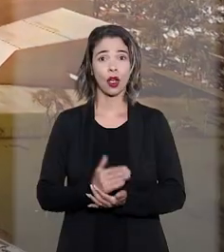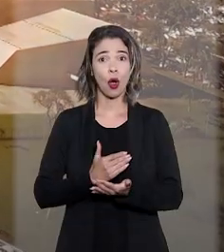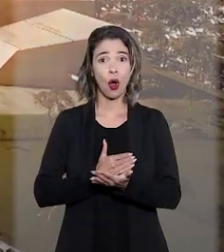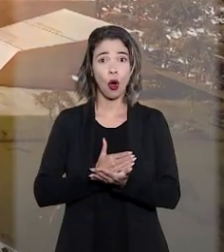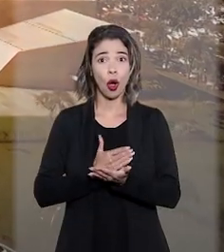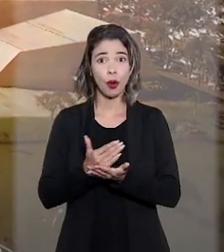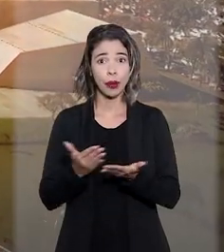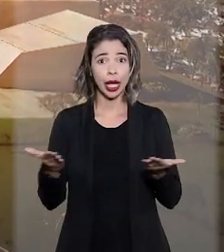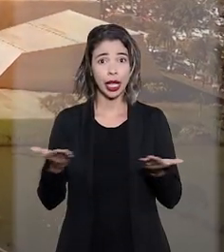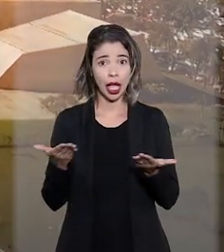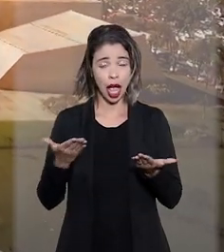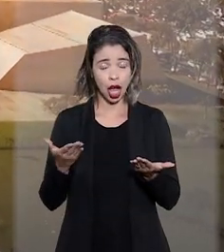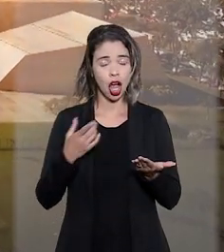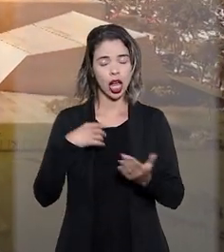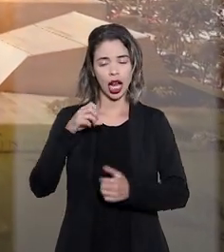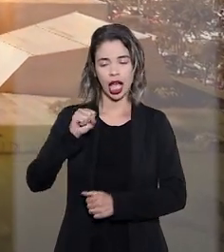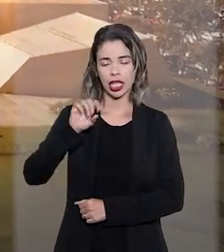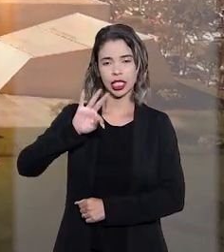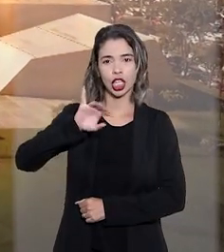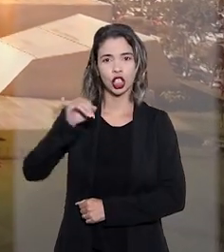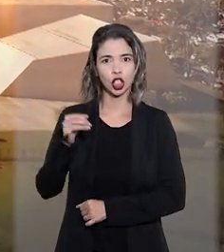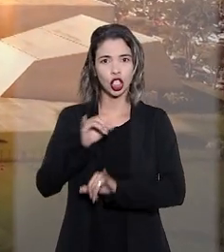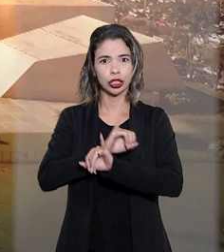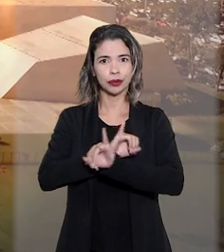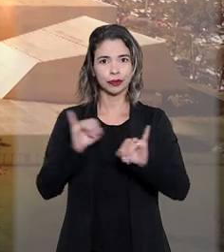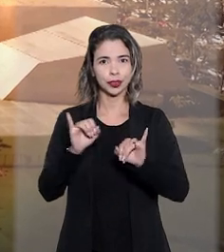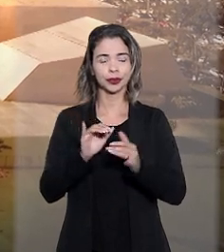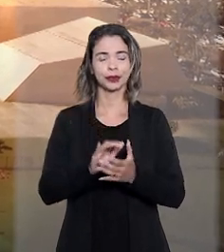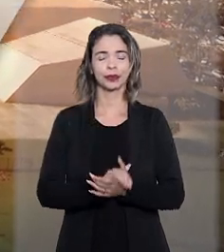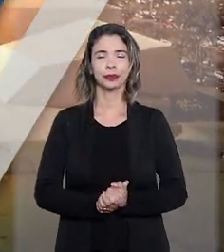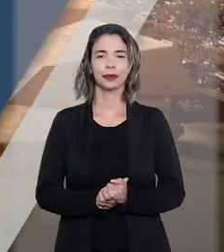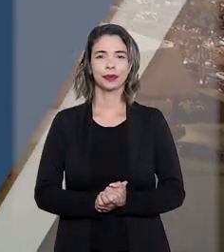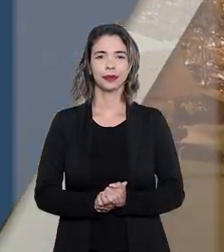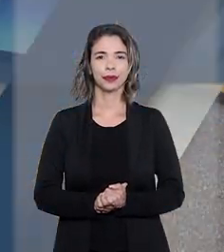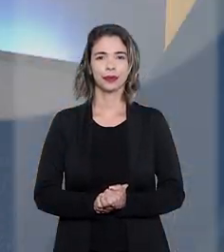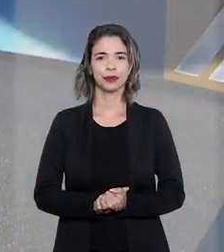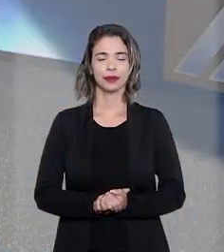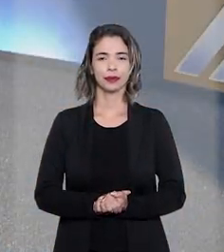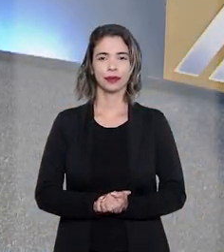Começa agora o programa do Superior Tribunal de Justiça.